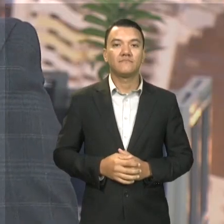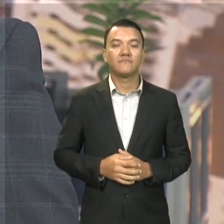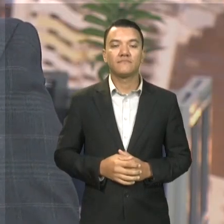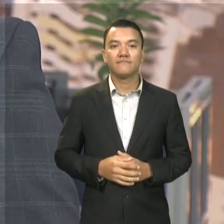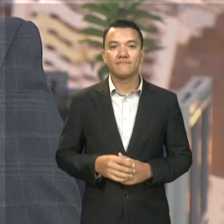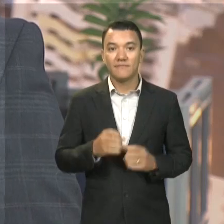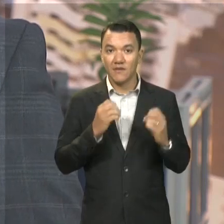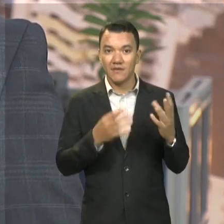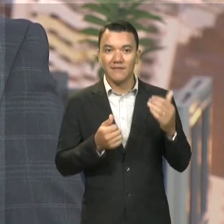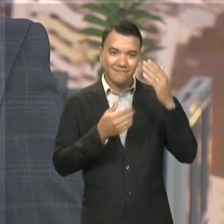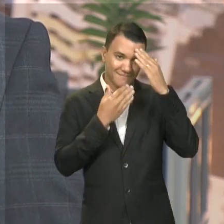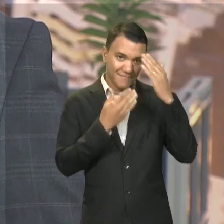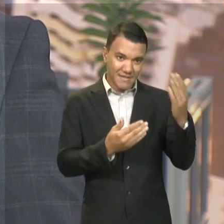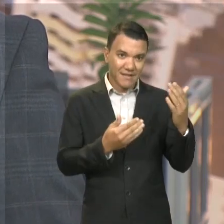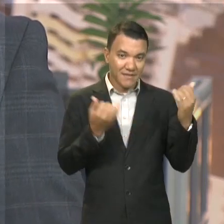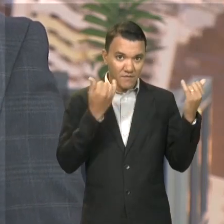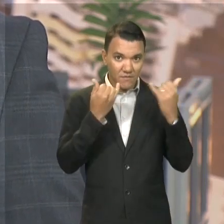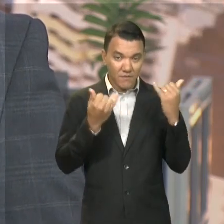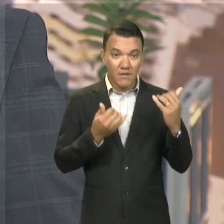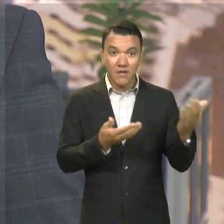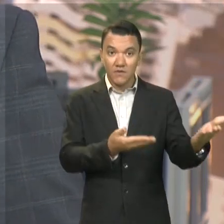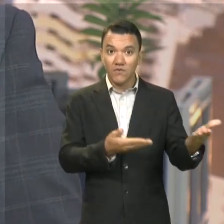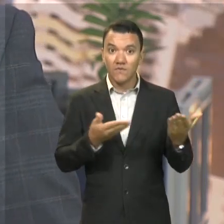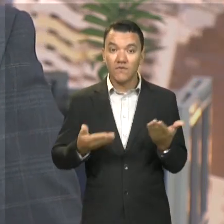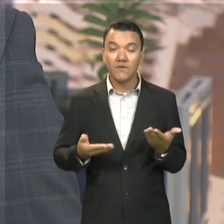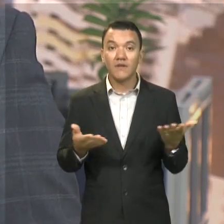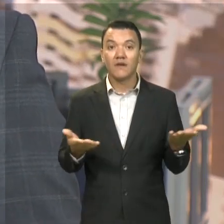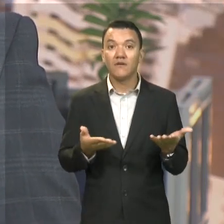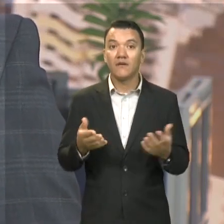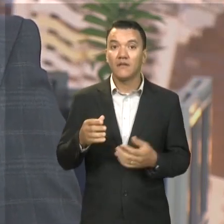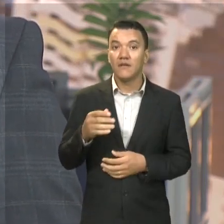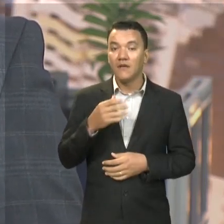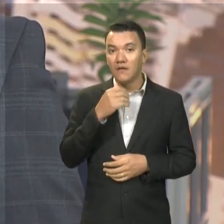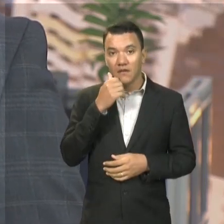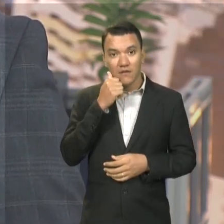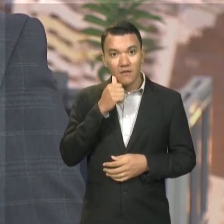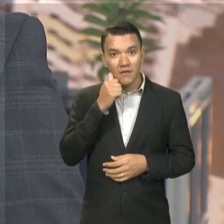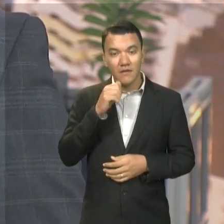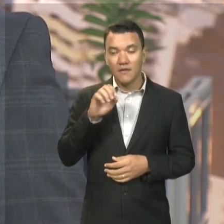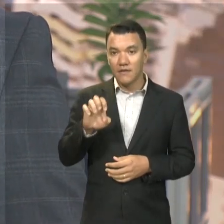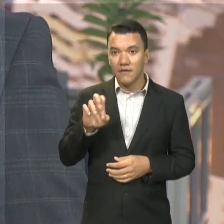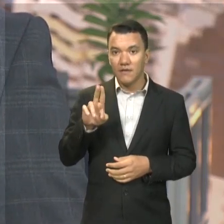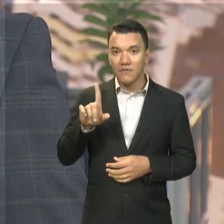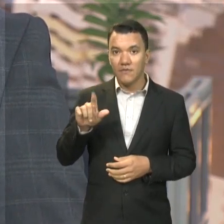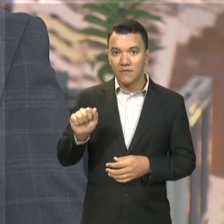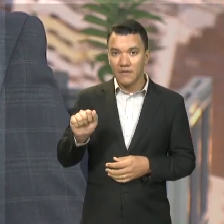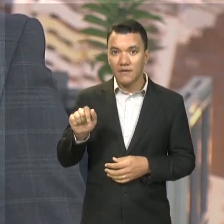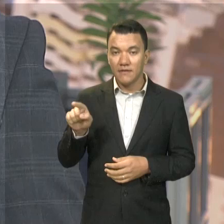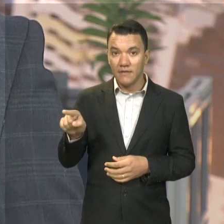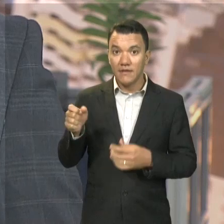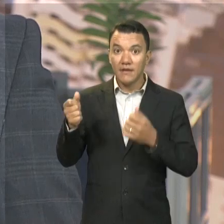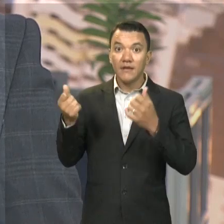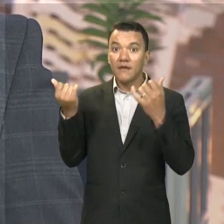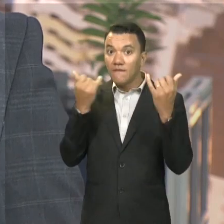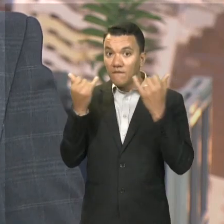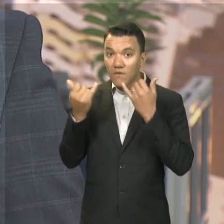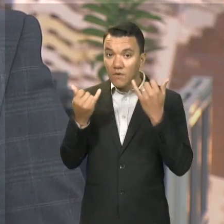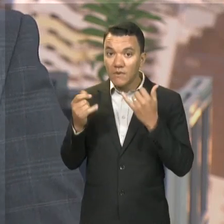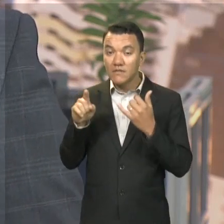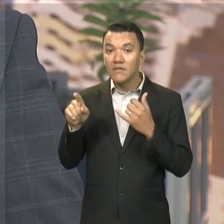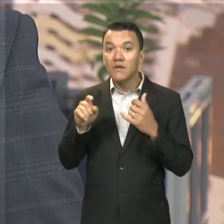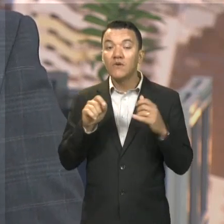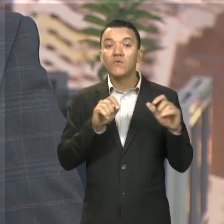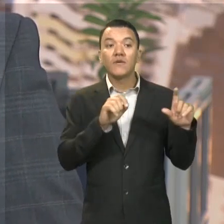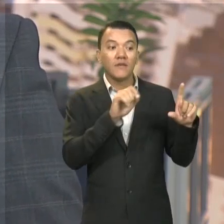Beleza, Nanda, obrigado pelas informações. Eu vou chamar agora a Eula Belfort, que traz as informações sobre os trabalhos publicados no site